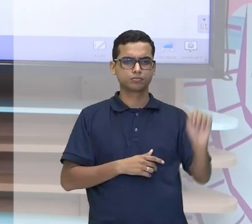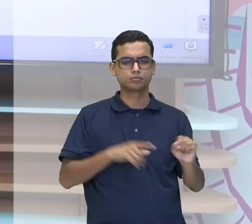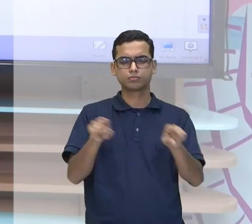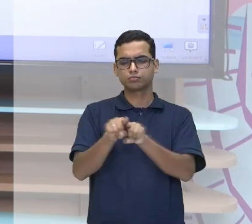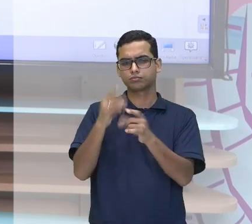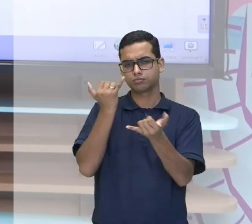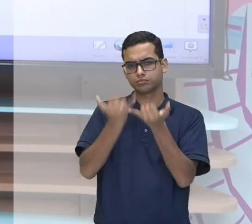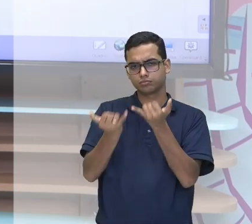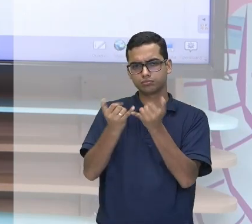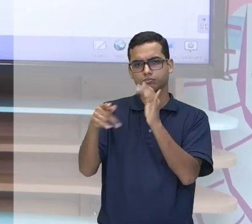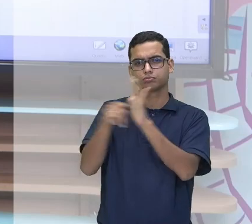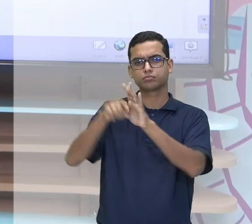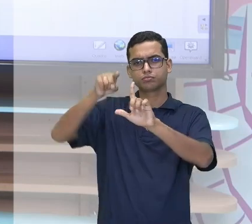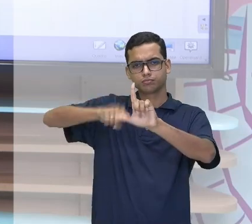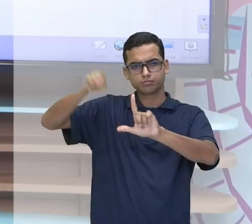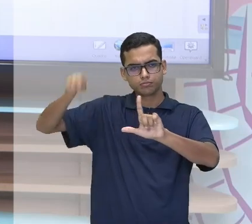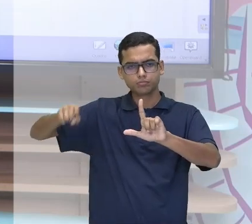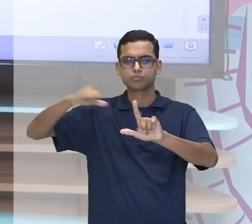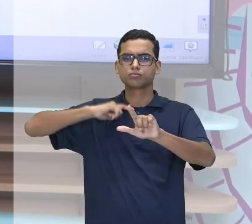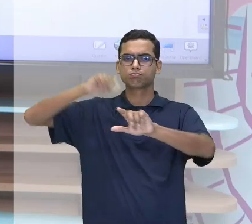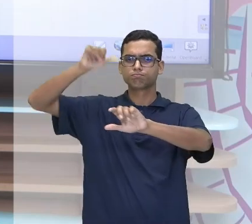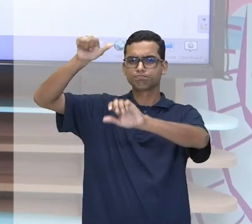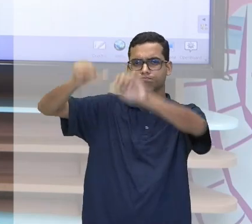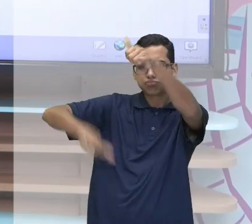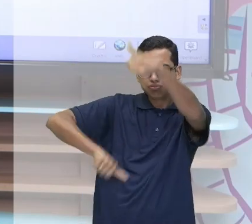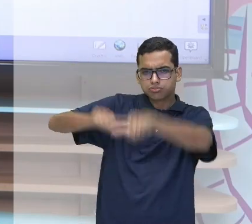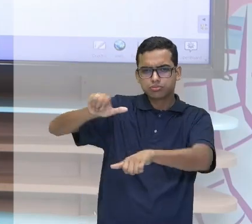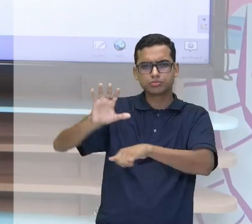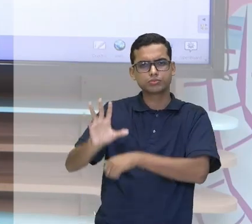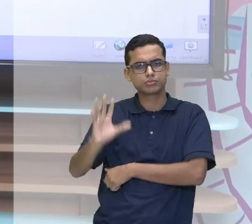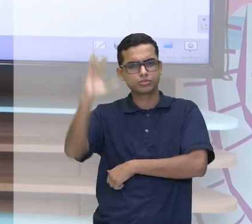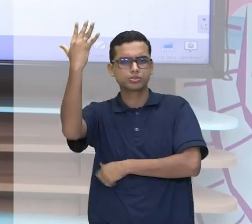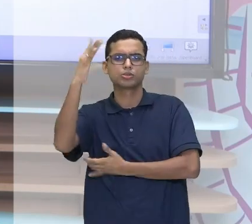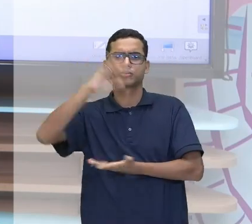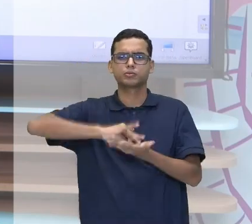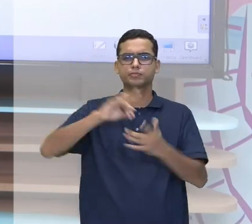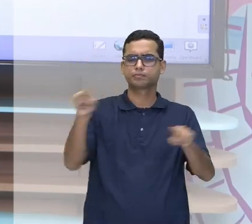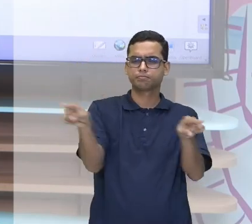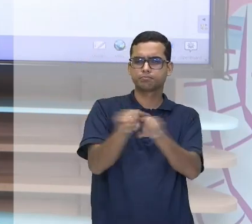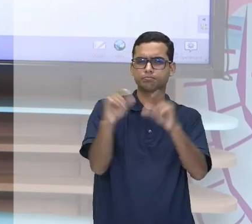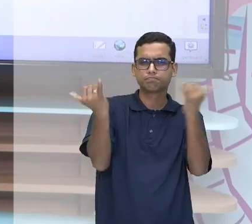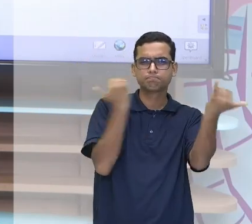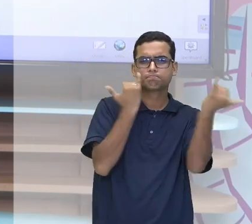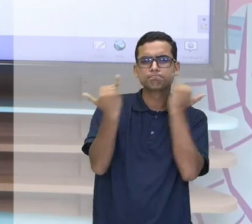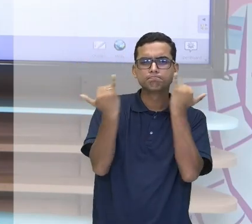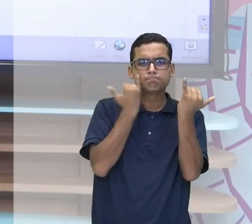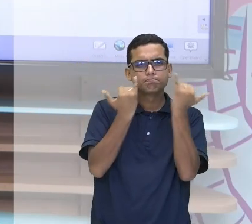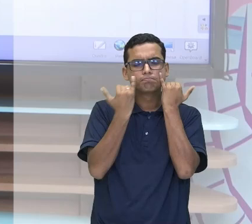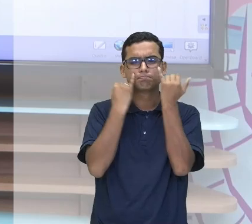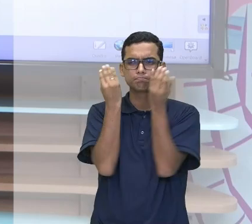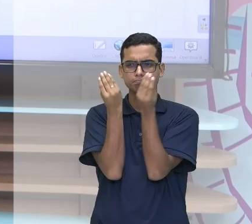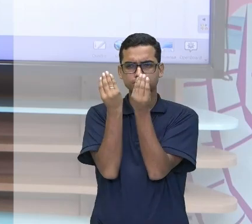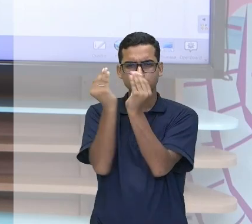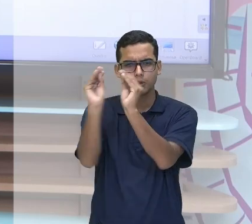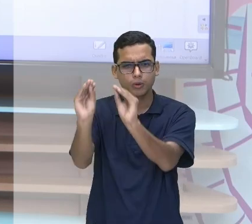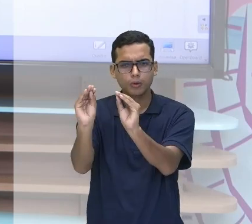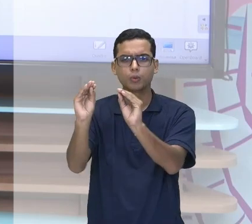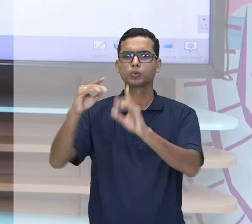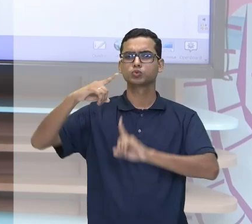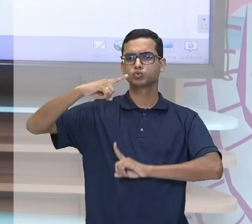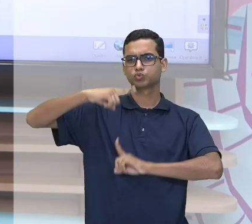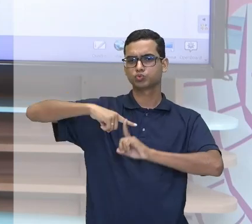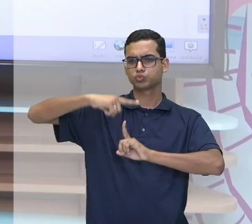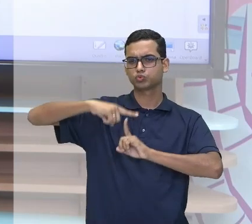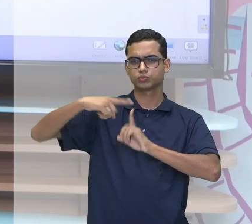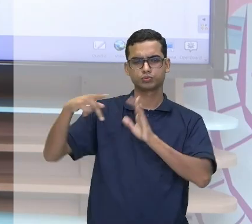fazer uma análise de um determinado acontecimento, de um determinado dado, e vou inserir ele num tipo de gráfico,